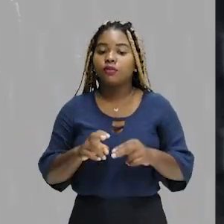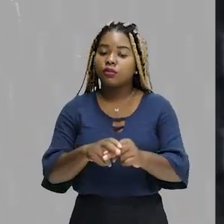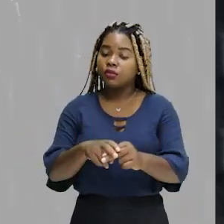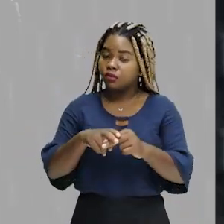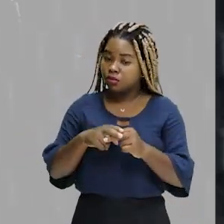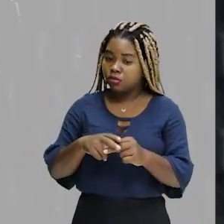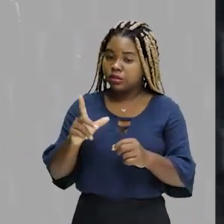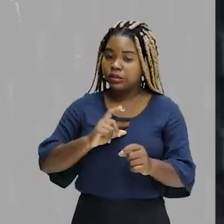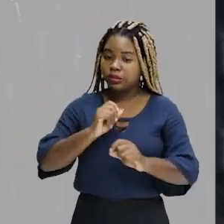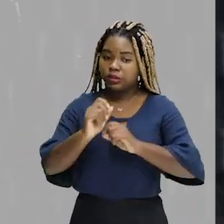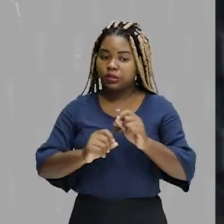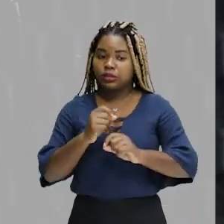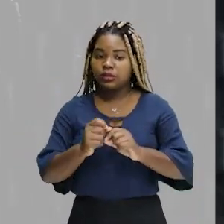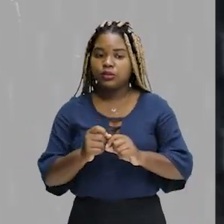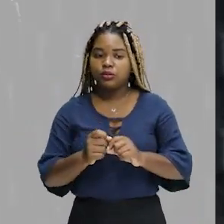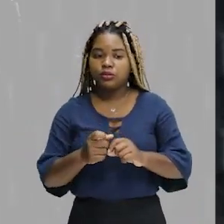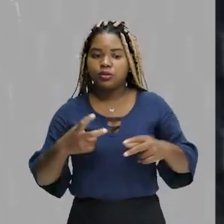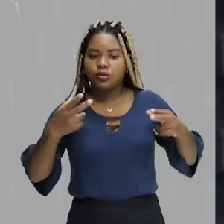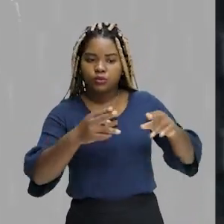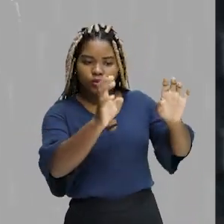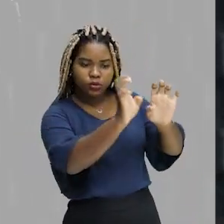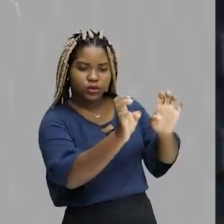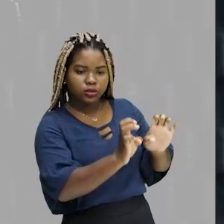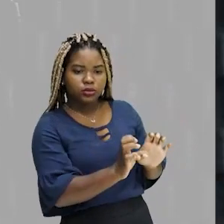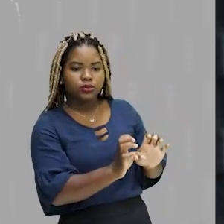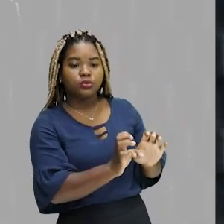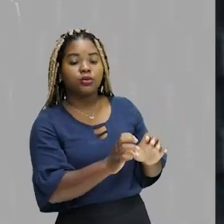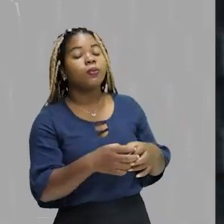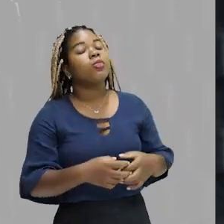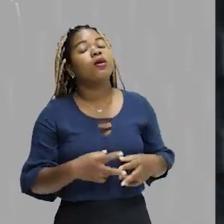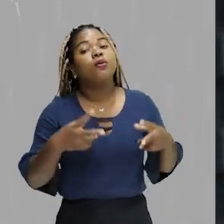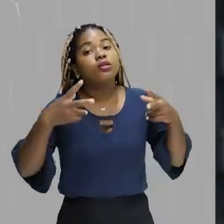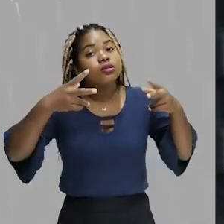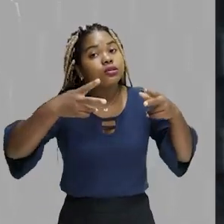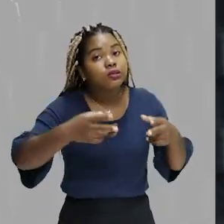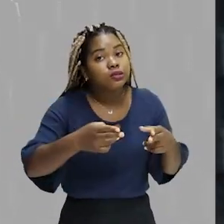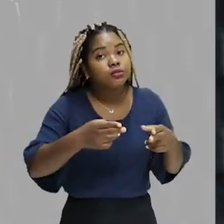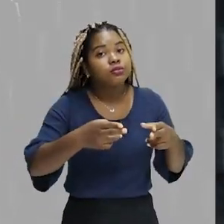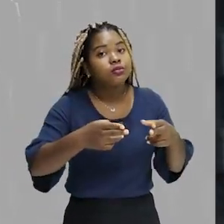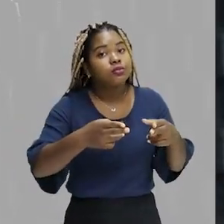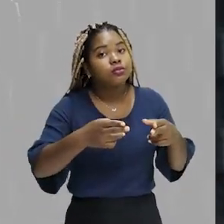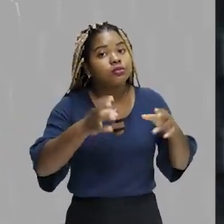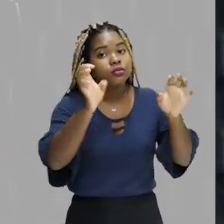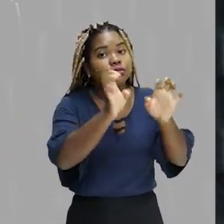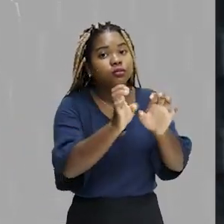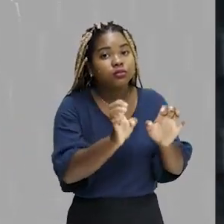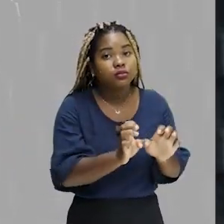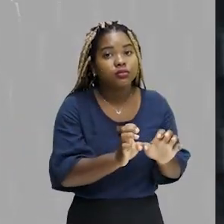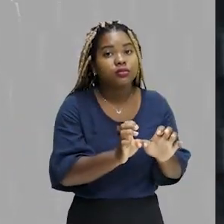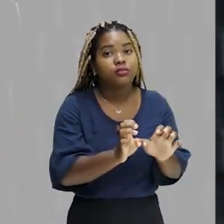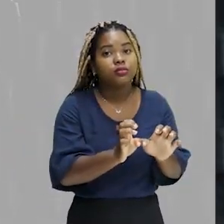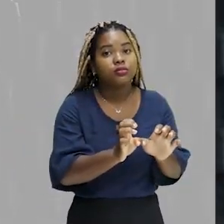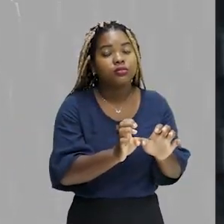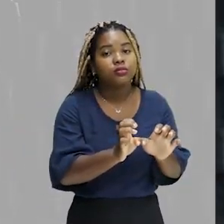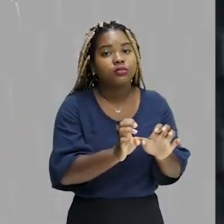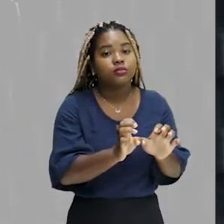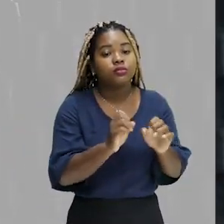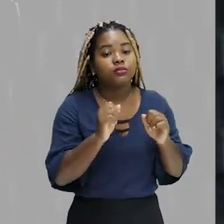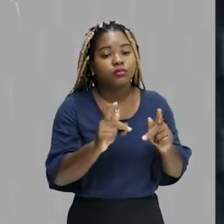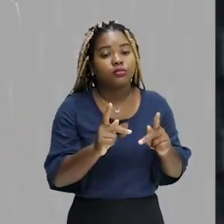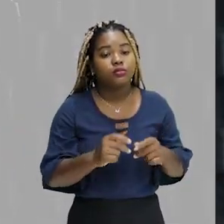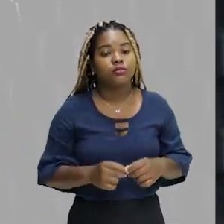ambos possuírem a mesma composição química, turma, quando ele fala a mesma composição química, a mesma fórmula